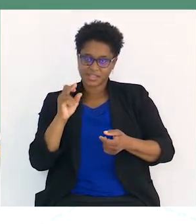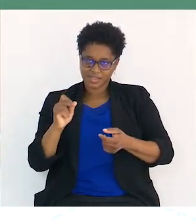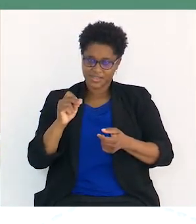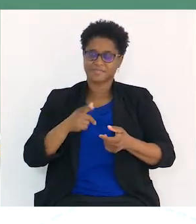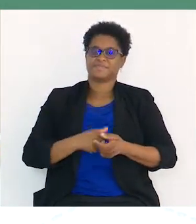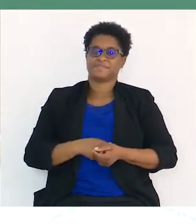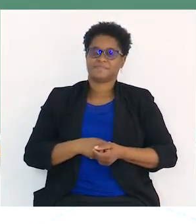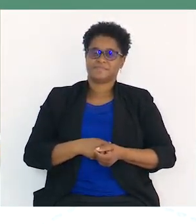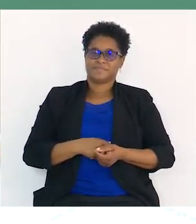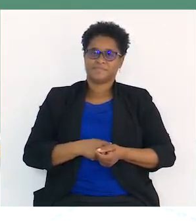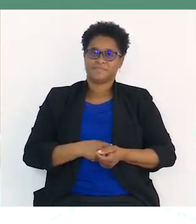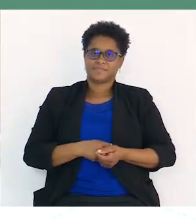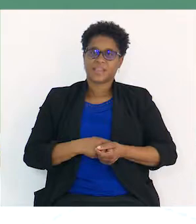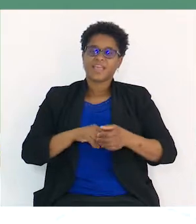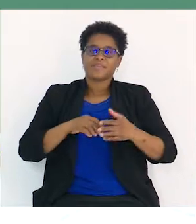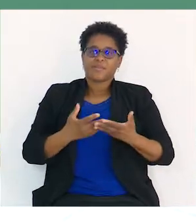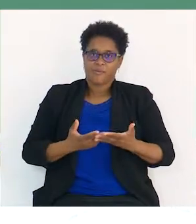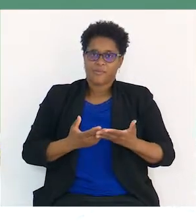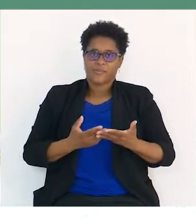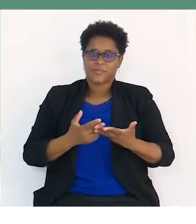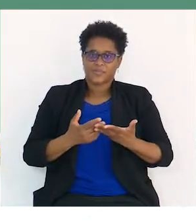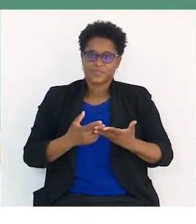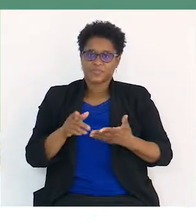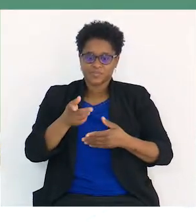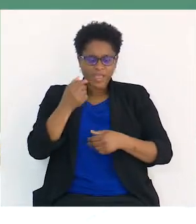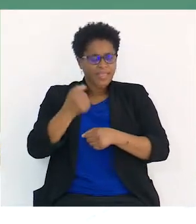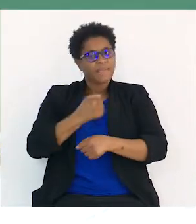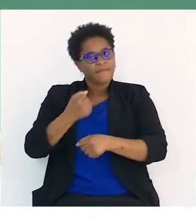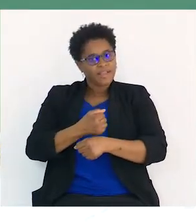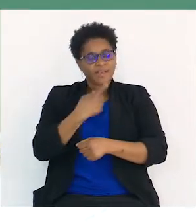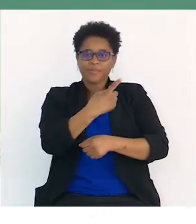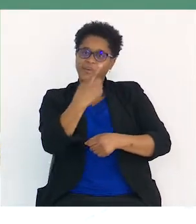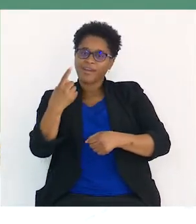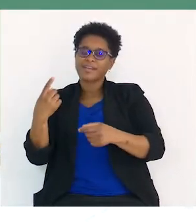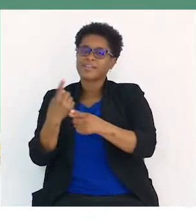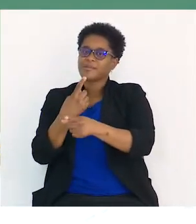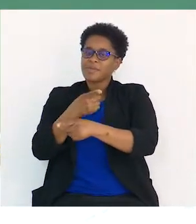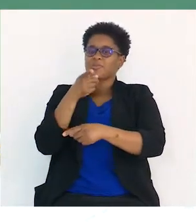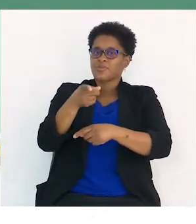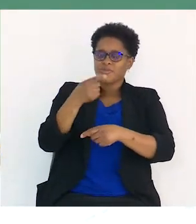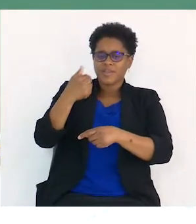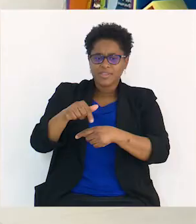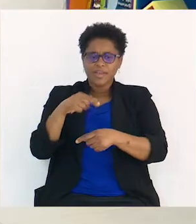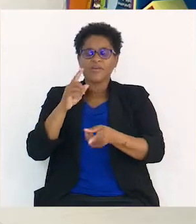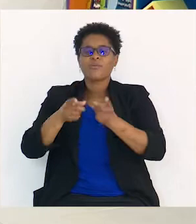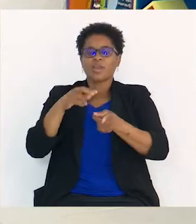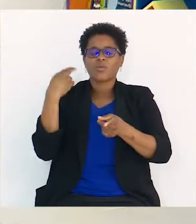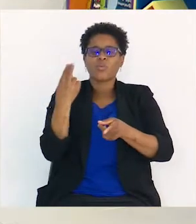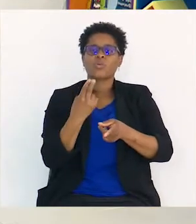Ok? Tens a desinência. Então, trabalhando cada elemento, tu vais ter aquilo que é a